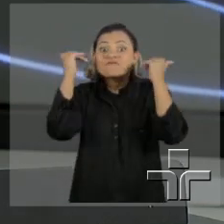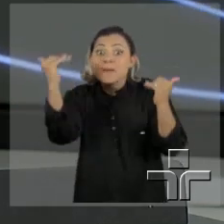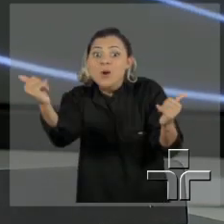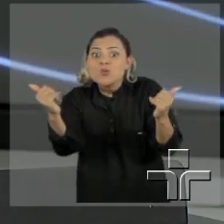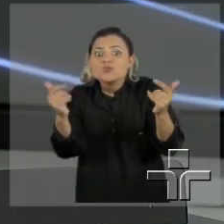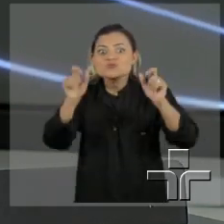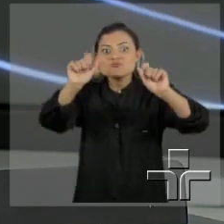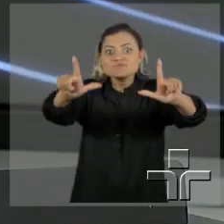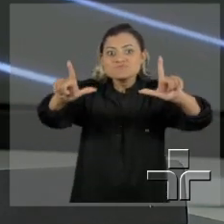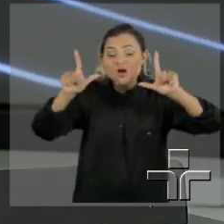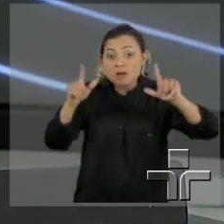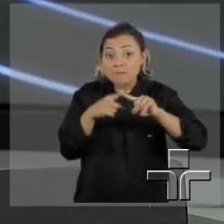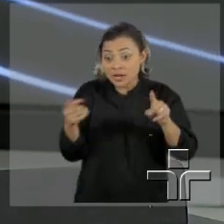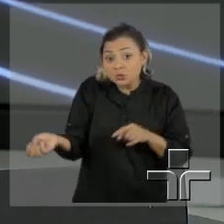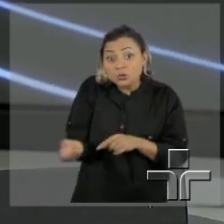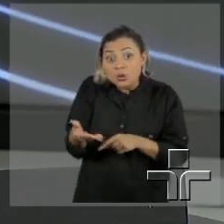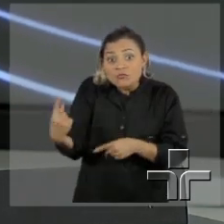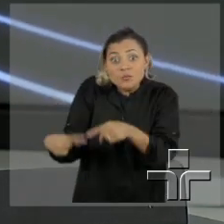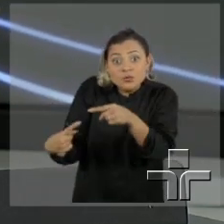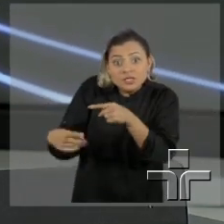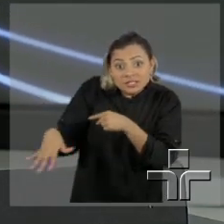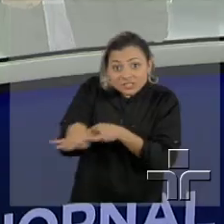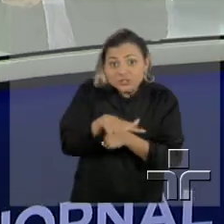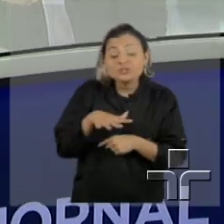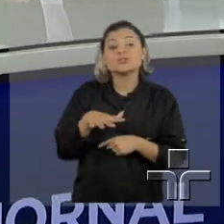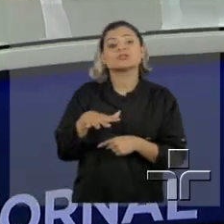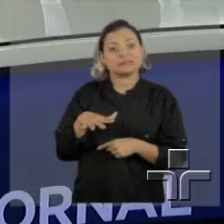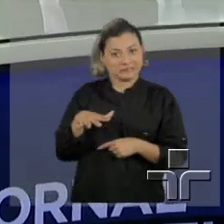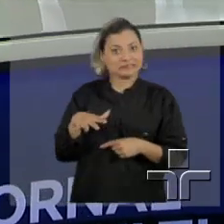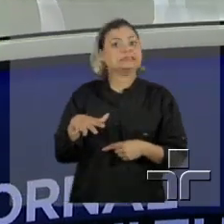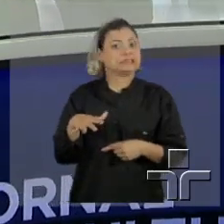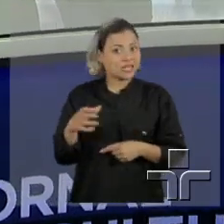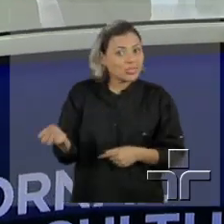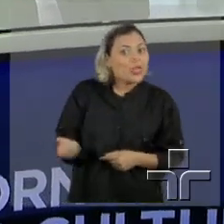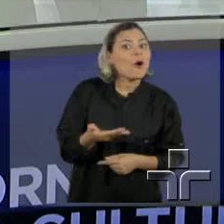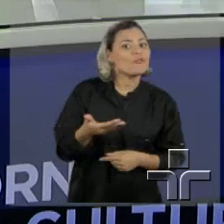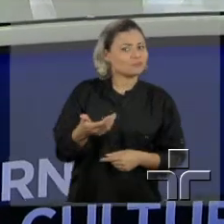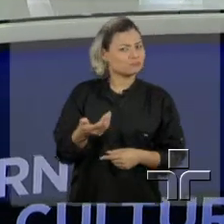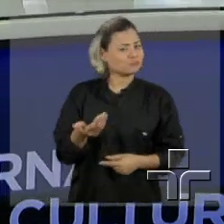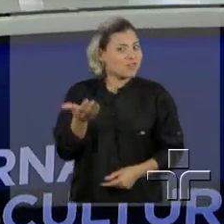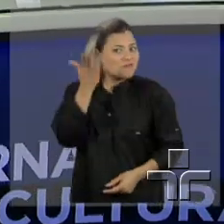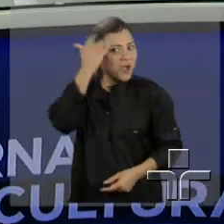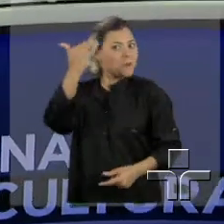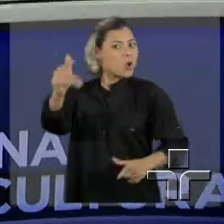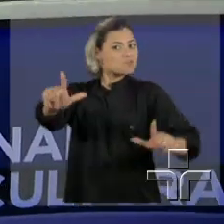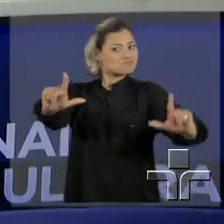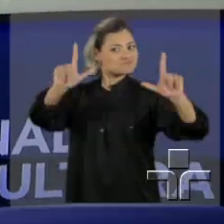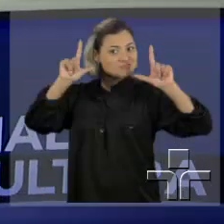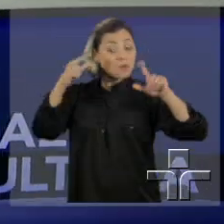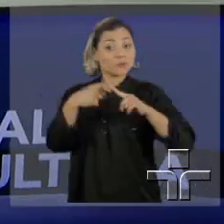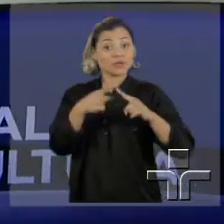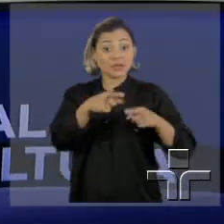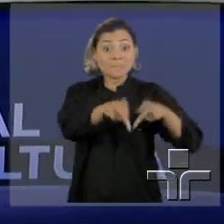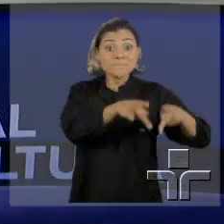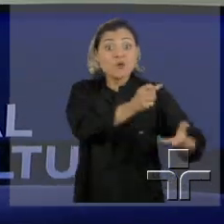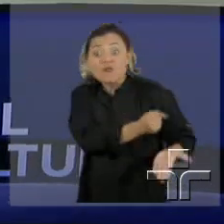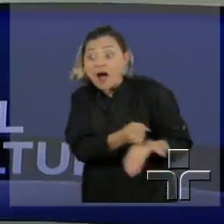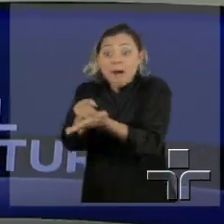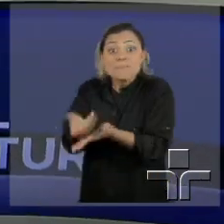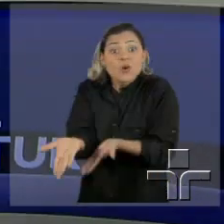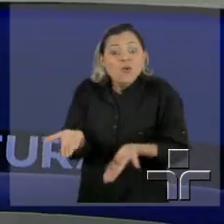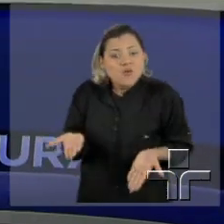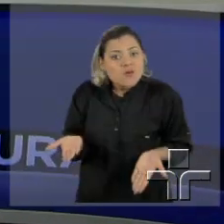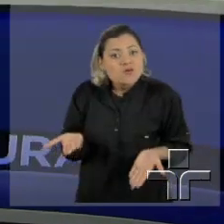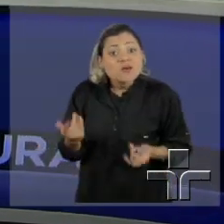agora, essa nova geração de parlamentares, eles estão muito bem na foto, né? Porque eles tiveram realmente um apoio popular muito grande agora